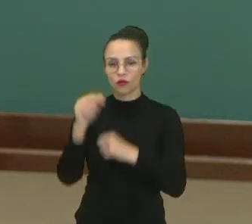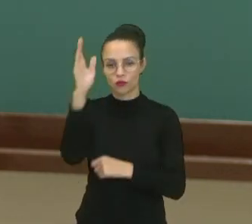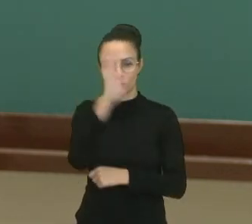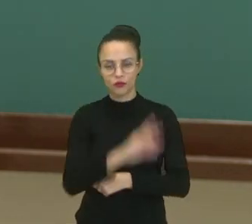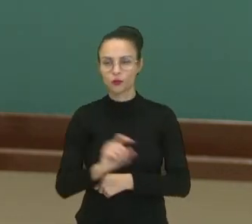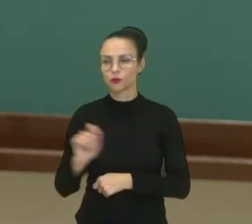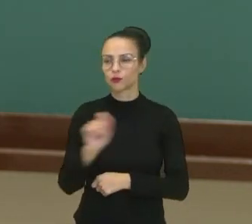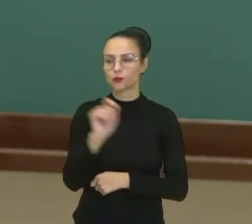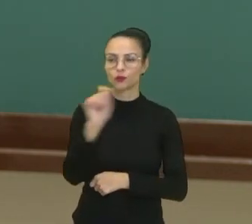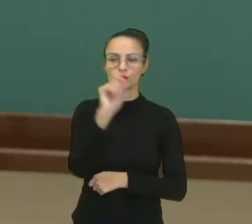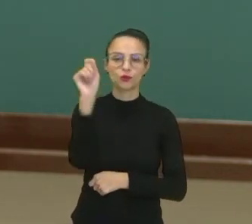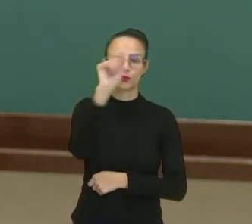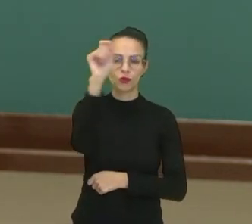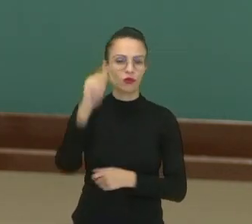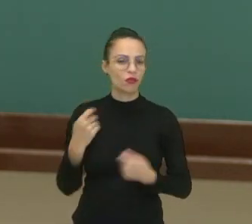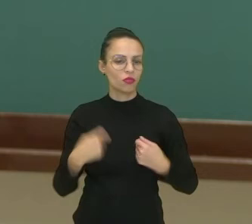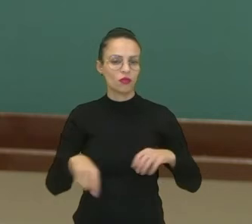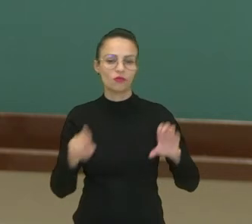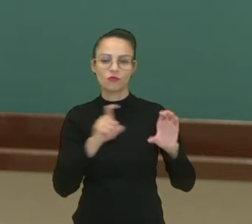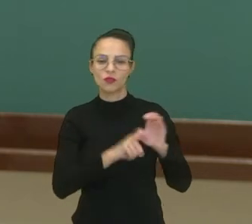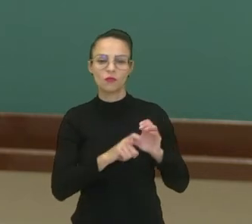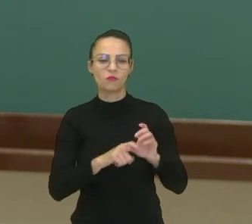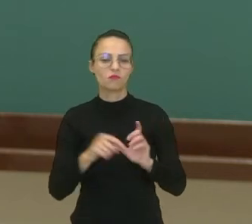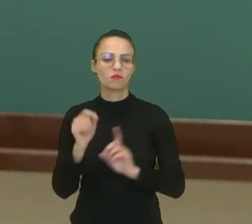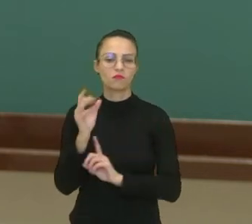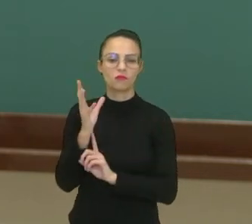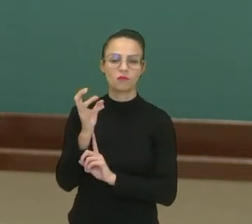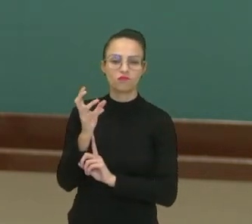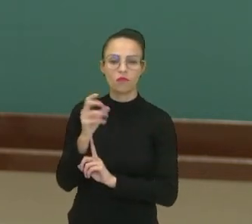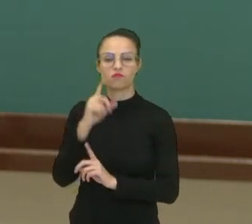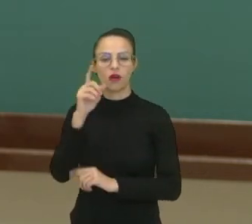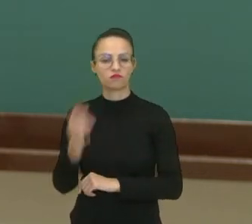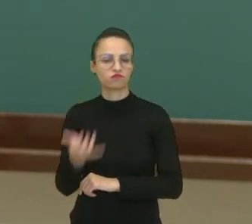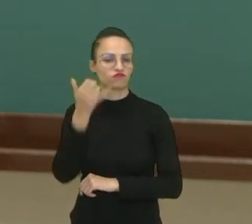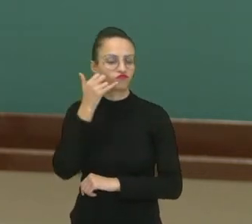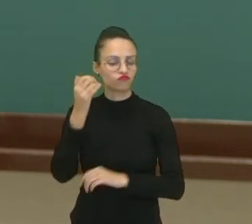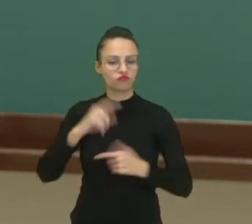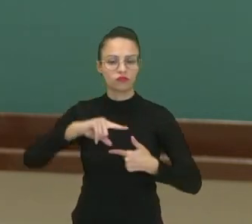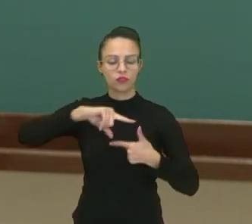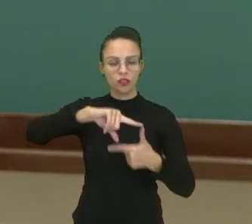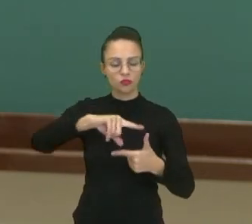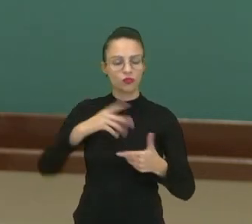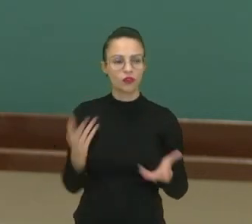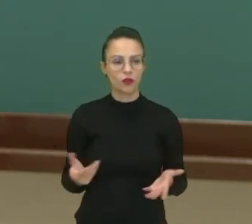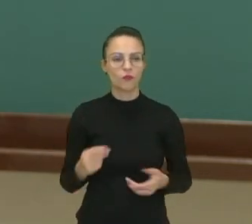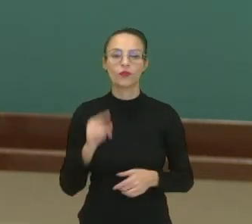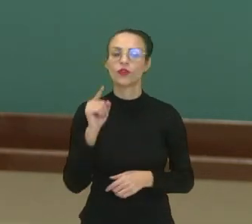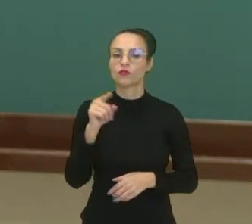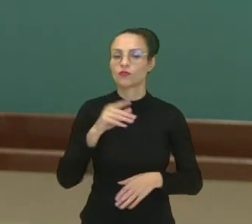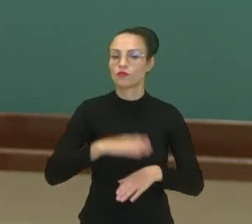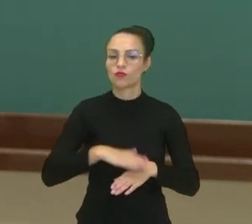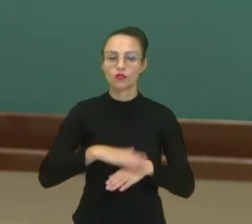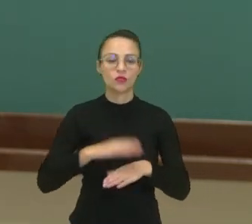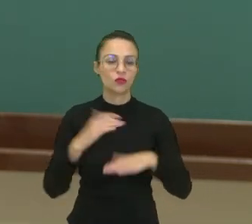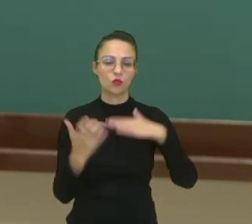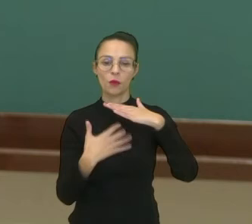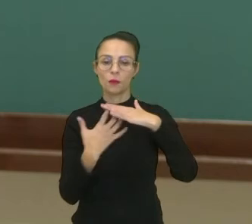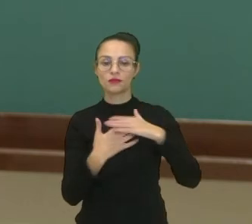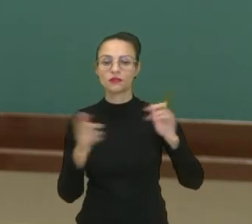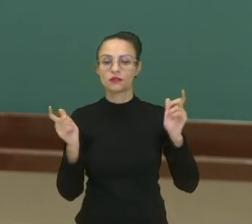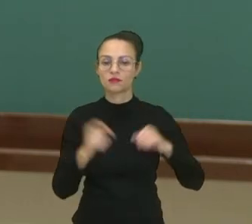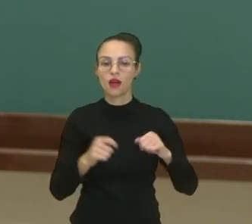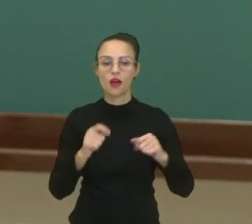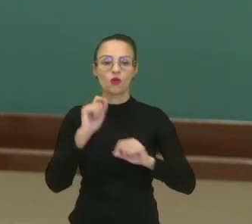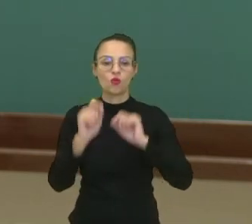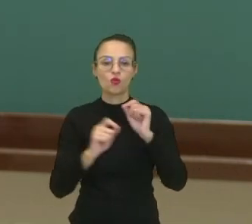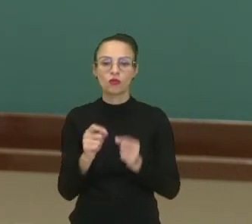via satélite não depende de rede de telefonia convencional ou celular. Você ou sua empresa terão acesso à